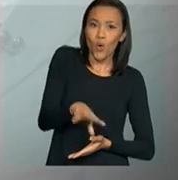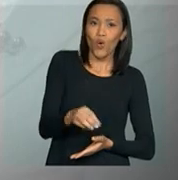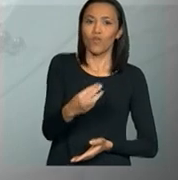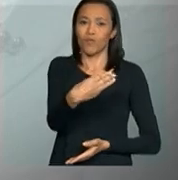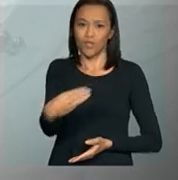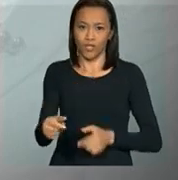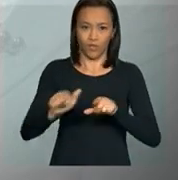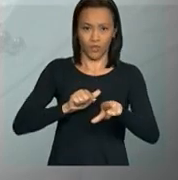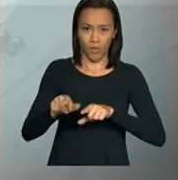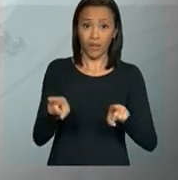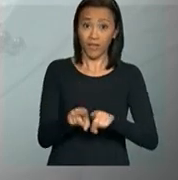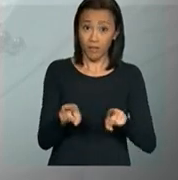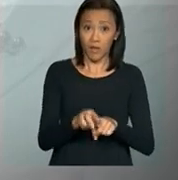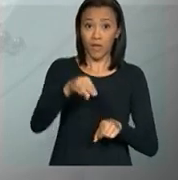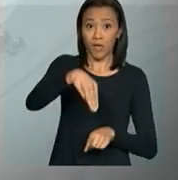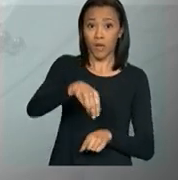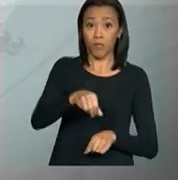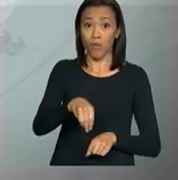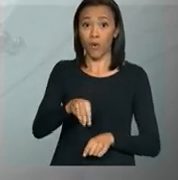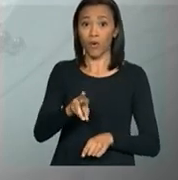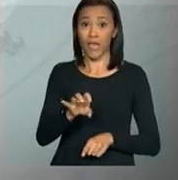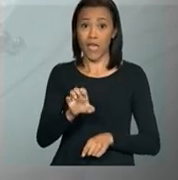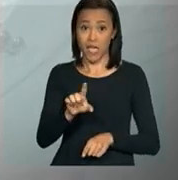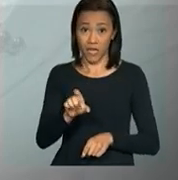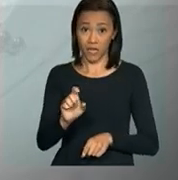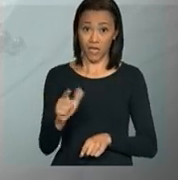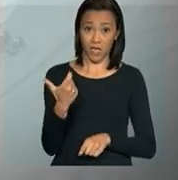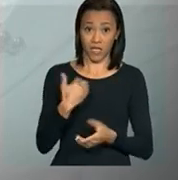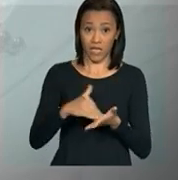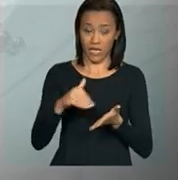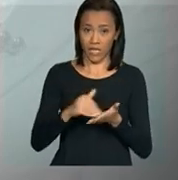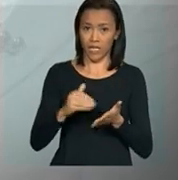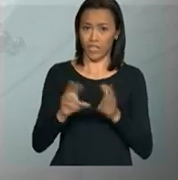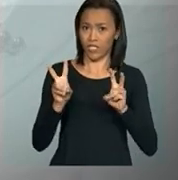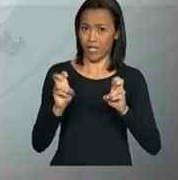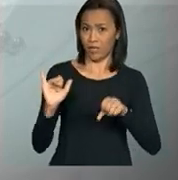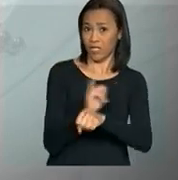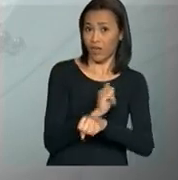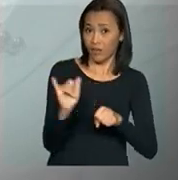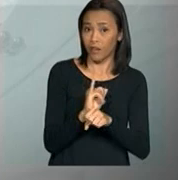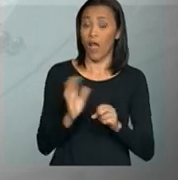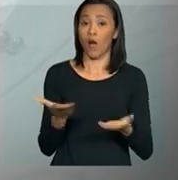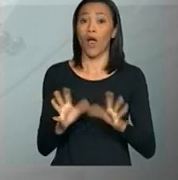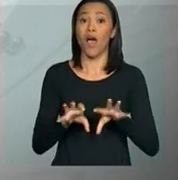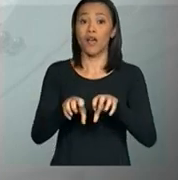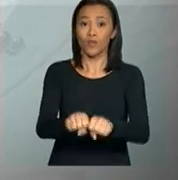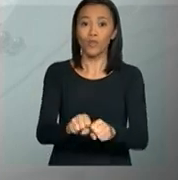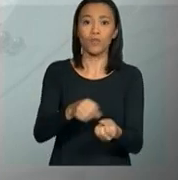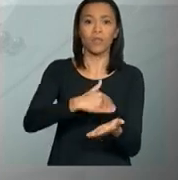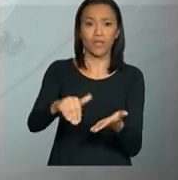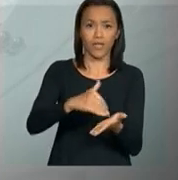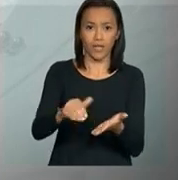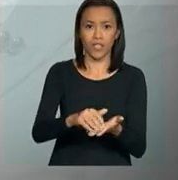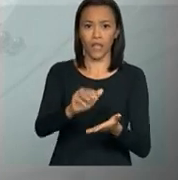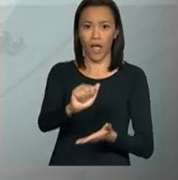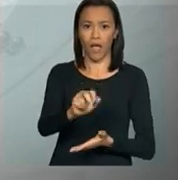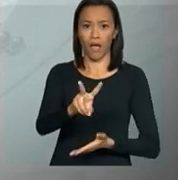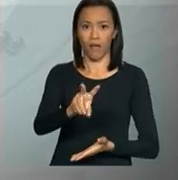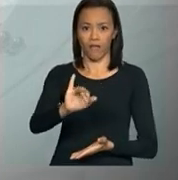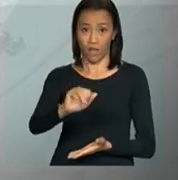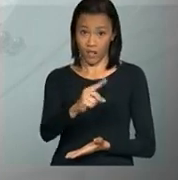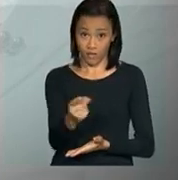e o ministro Moreira Franco que estava na secretaria de assuntos estratégicos assumiu então a secretaria de Aviação